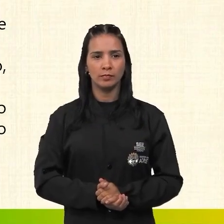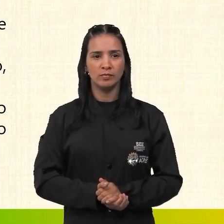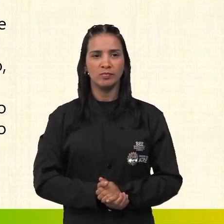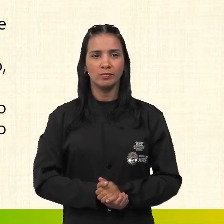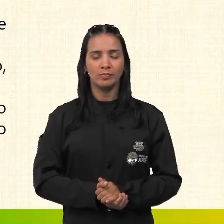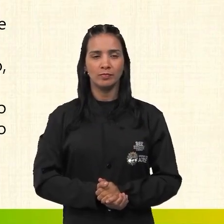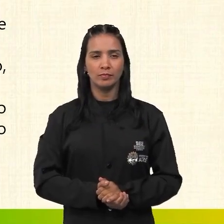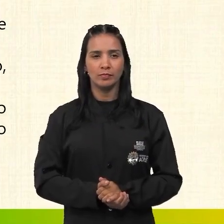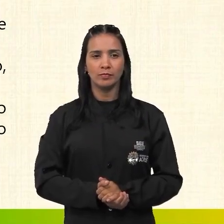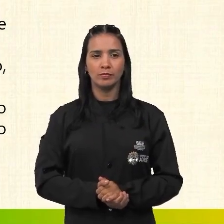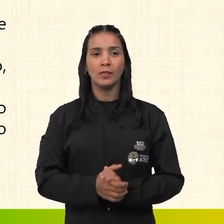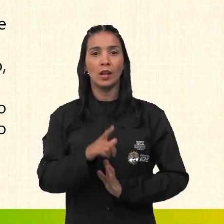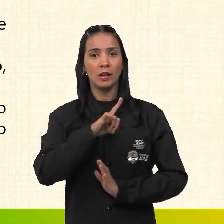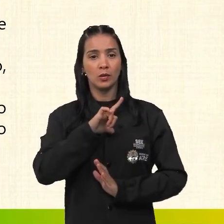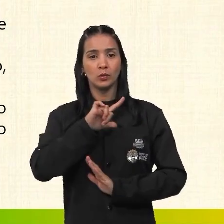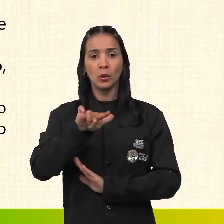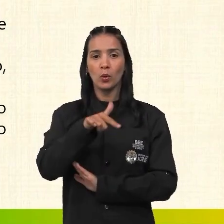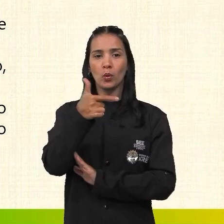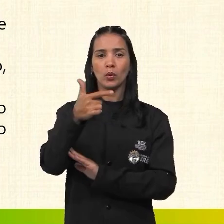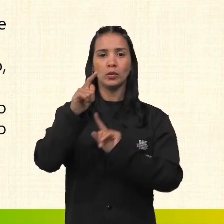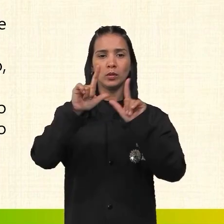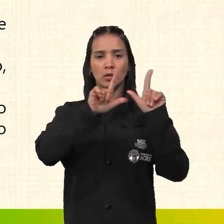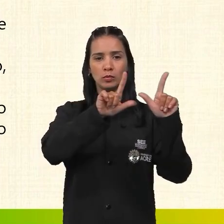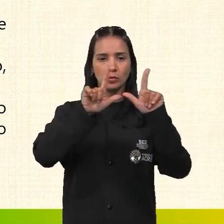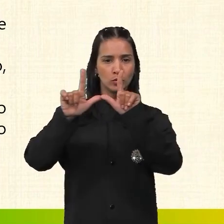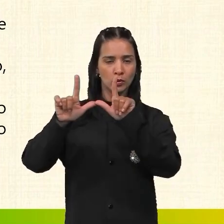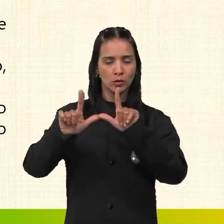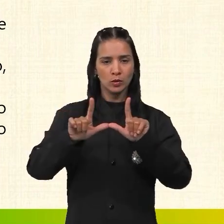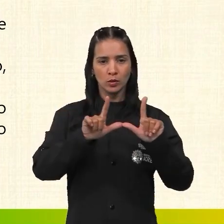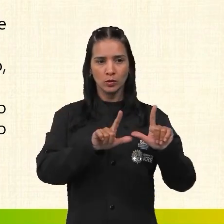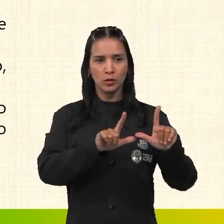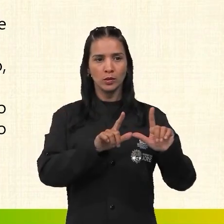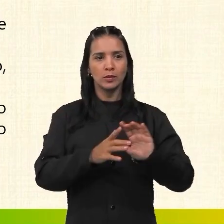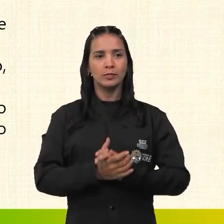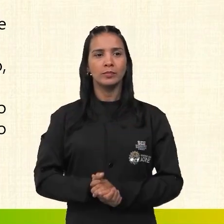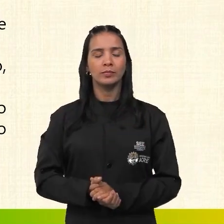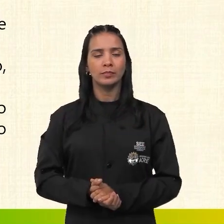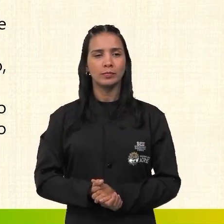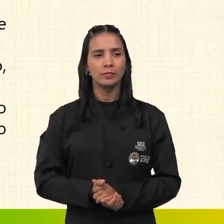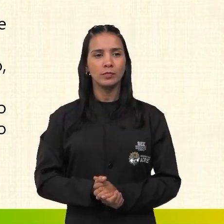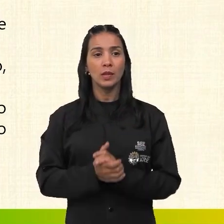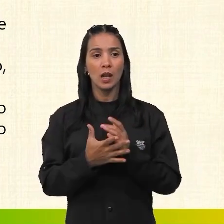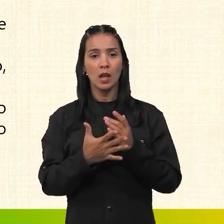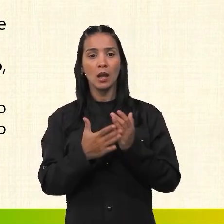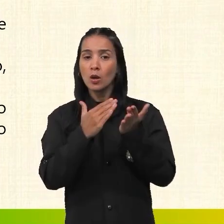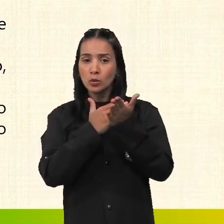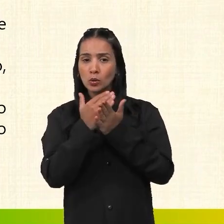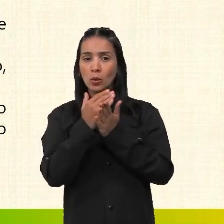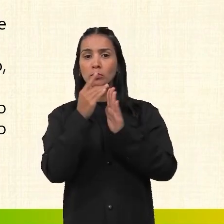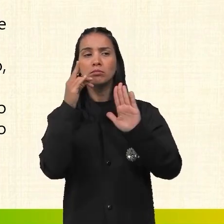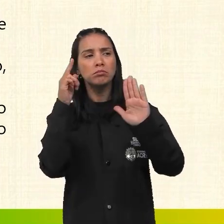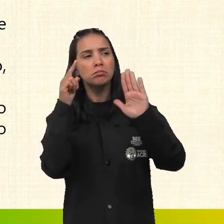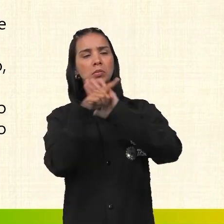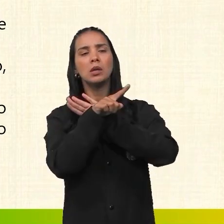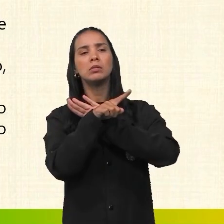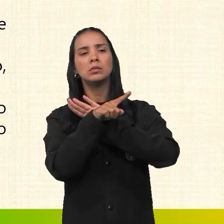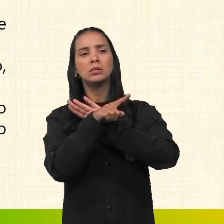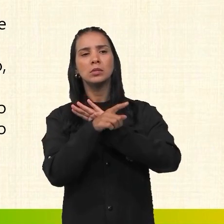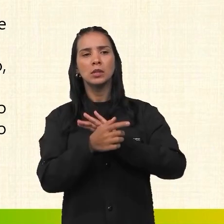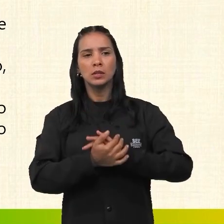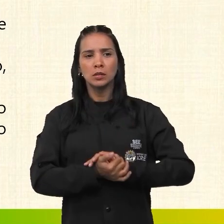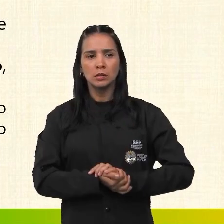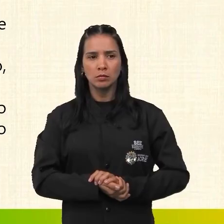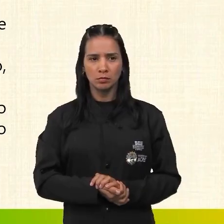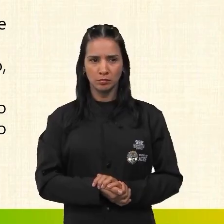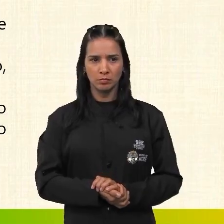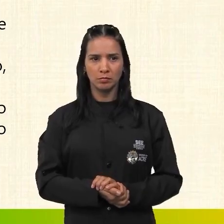Nós temos aí outra tirinha de Calvin. Ele começa perguntando, "Where's my jacket?" E aí ele